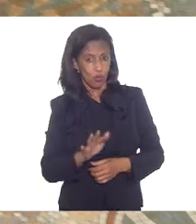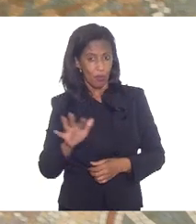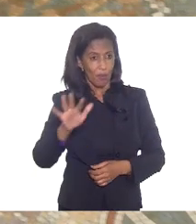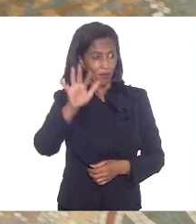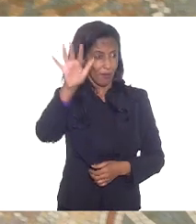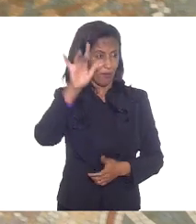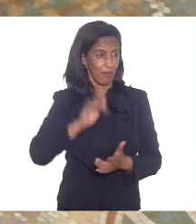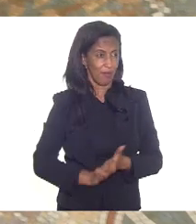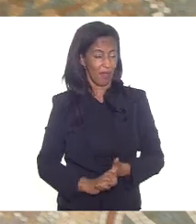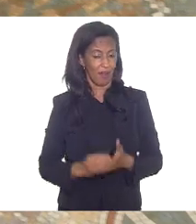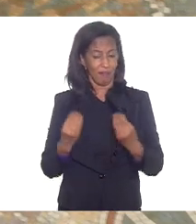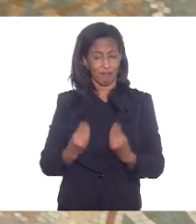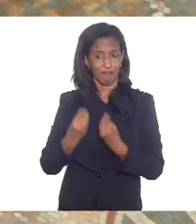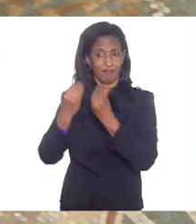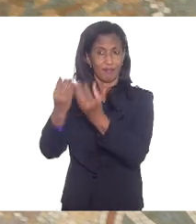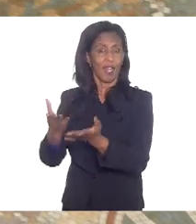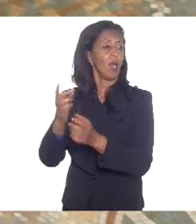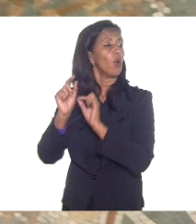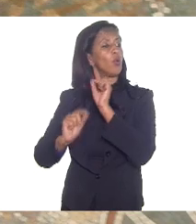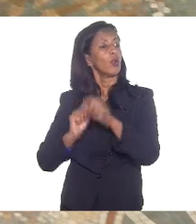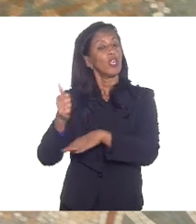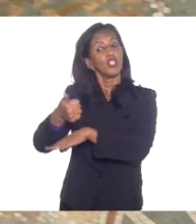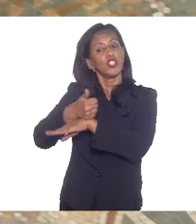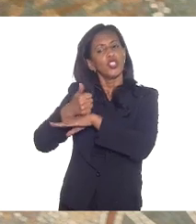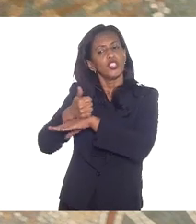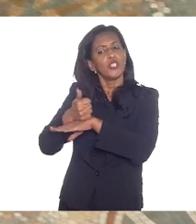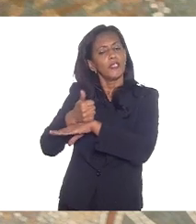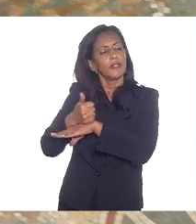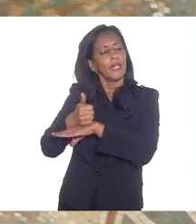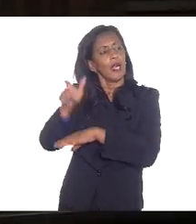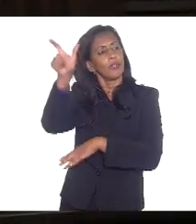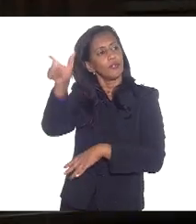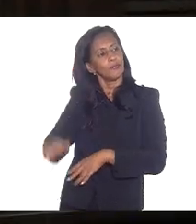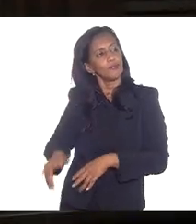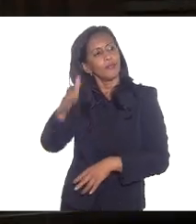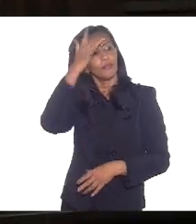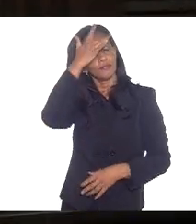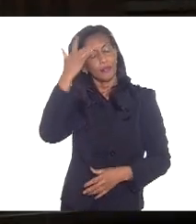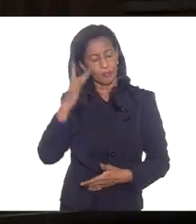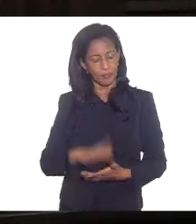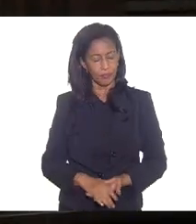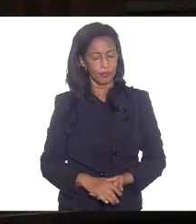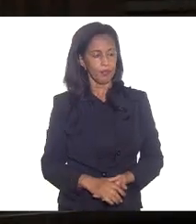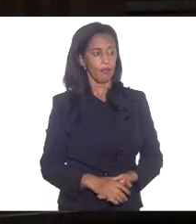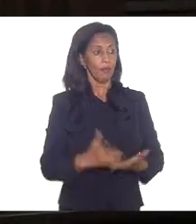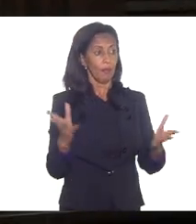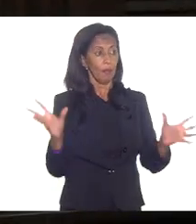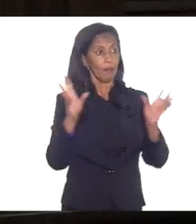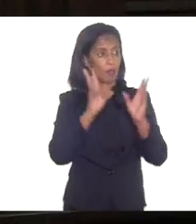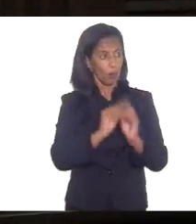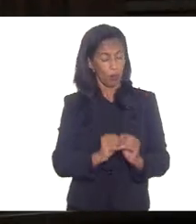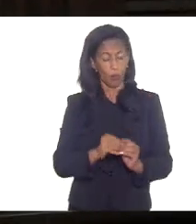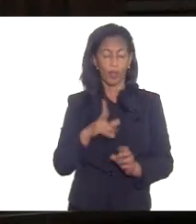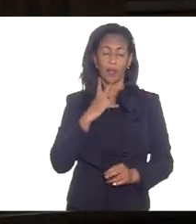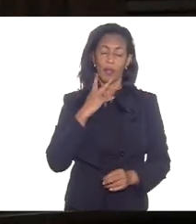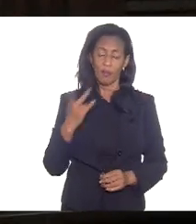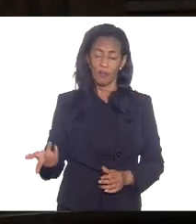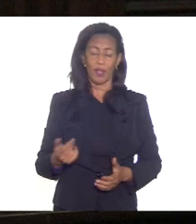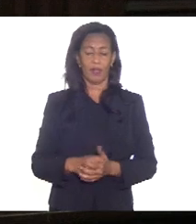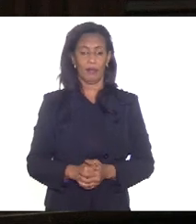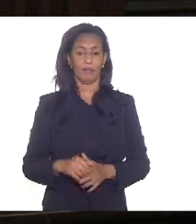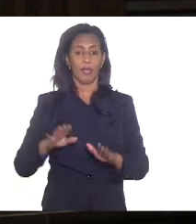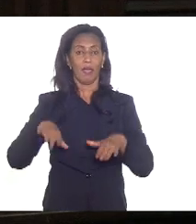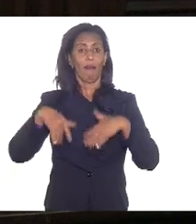periferia é dar dignidade a essas pessoas. Muito obrigada. Obrigado. E para concluir, André, dizer exatamente isso. Além